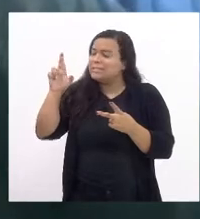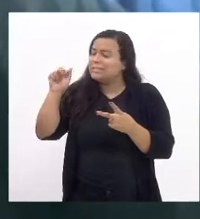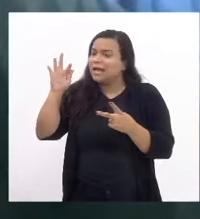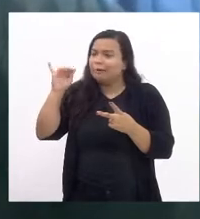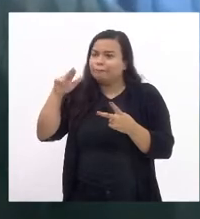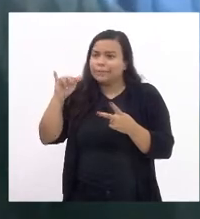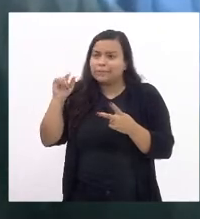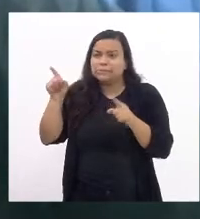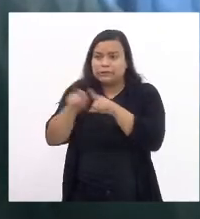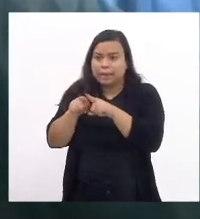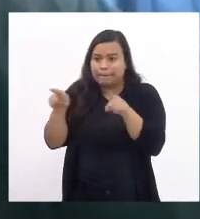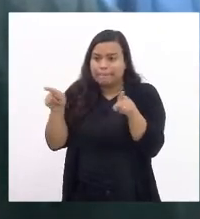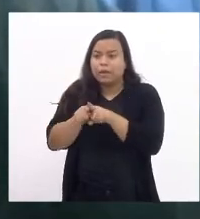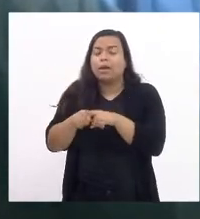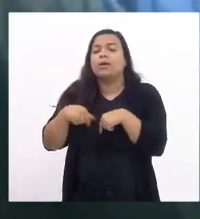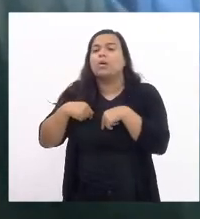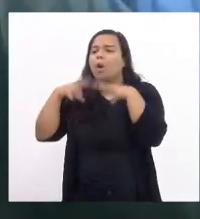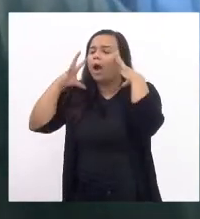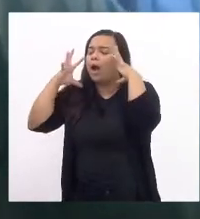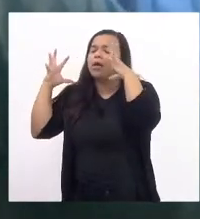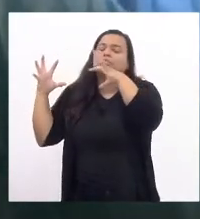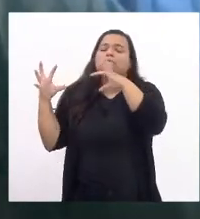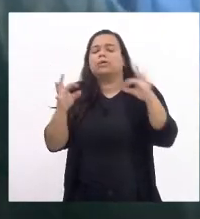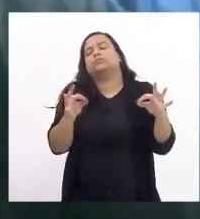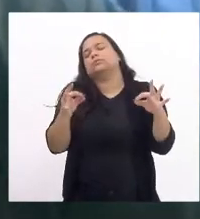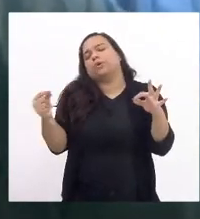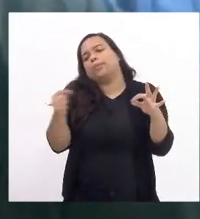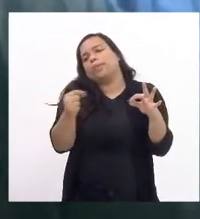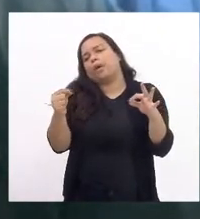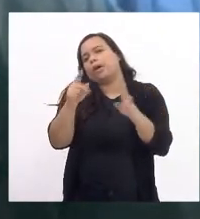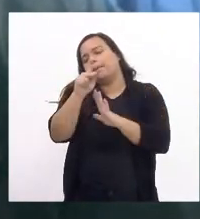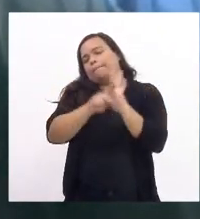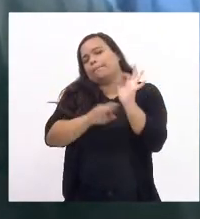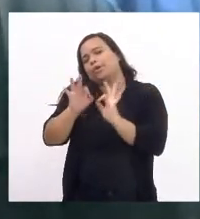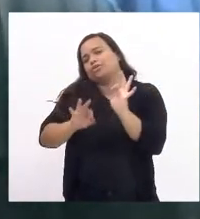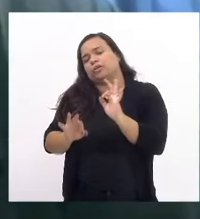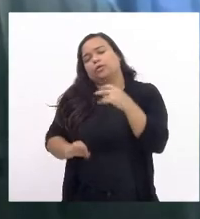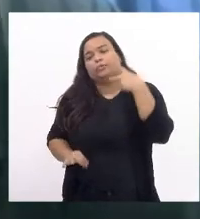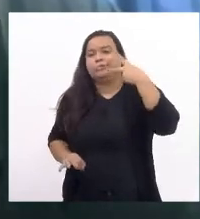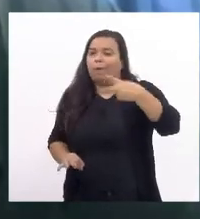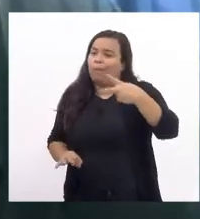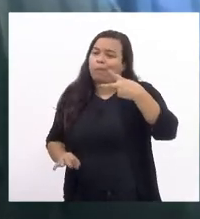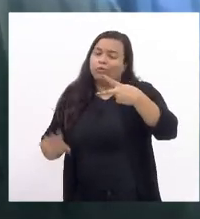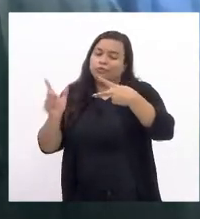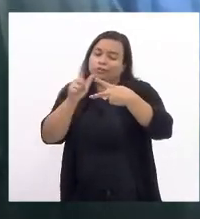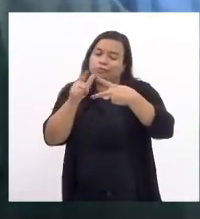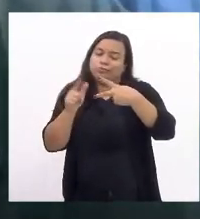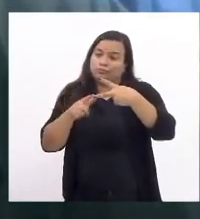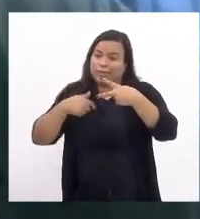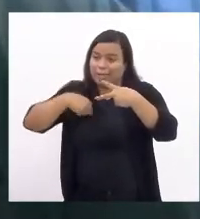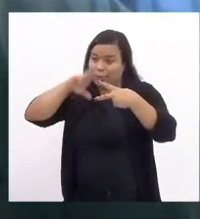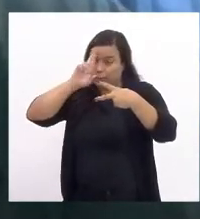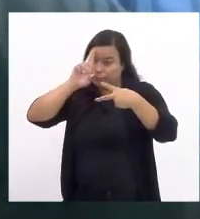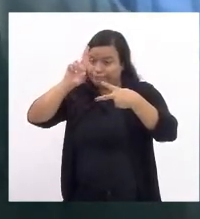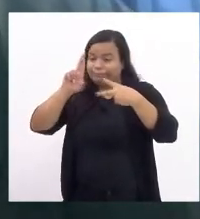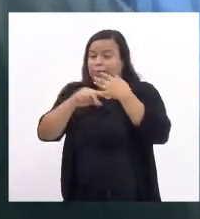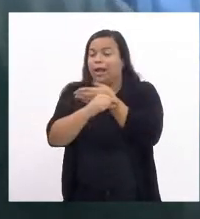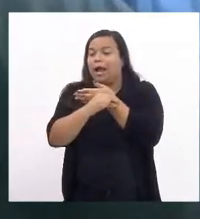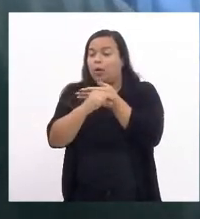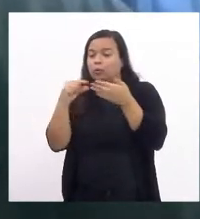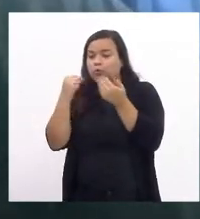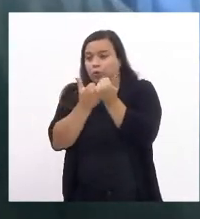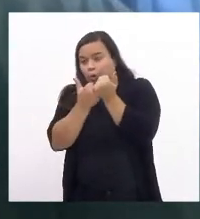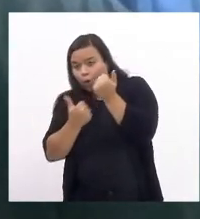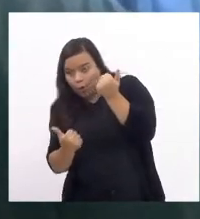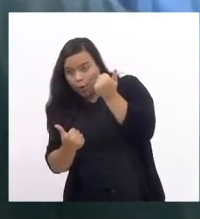chamar especialmente a atenção desses dois projetos, dos quais também sou coautor e que